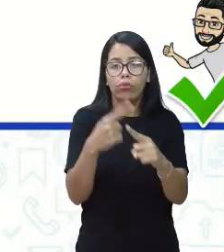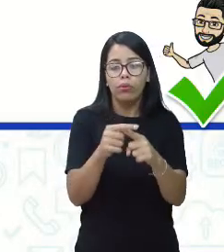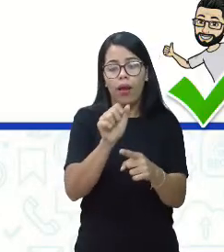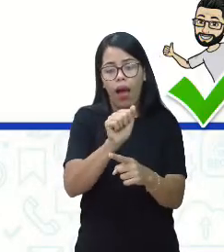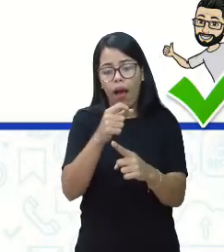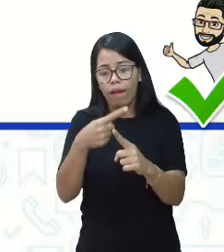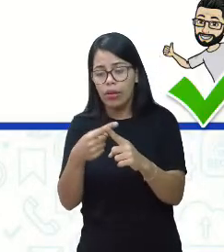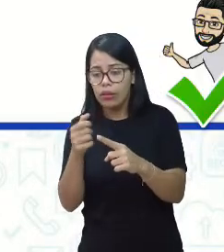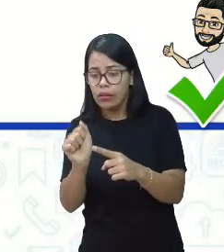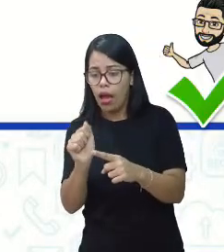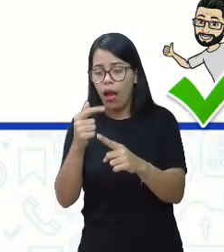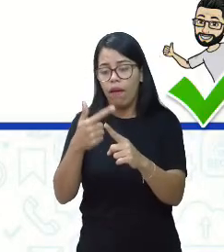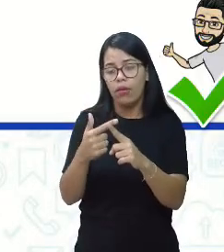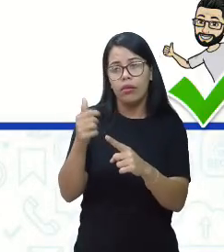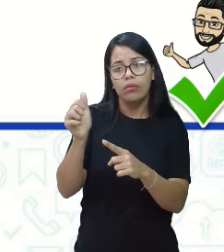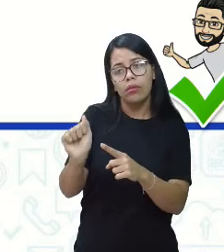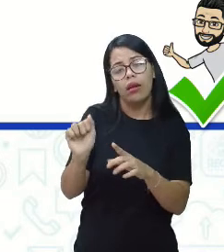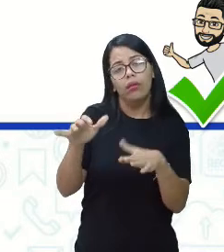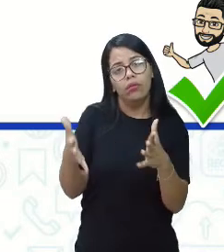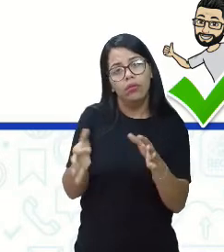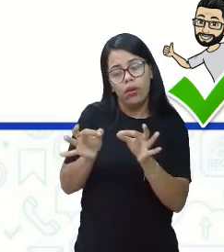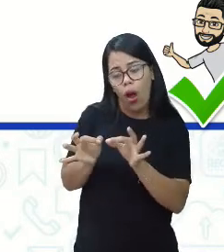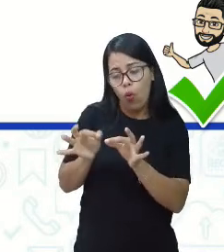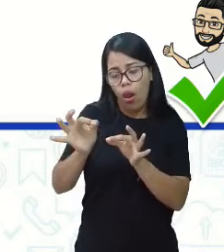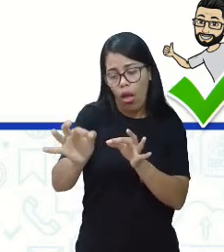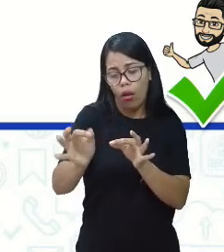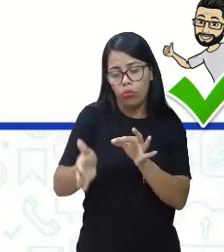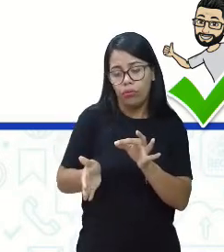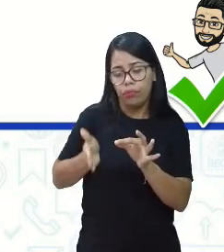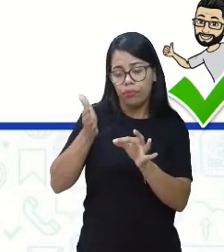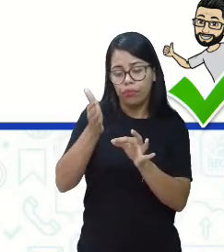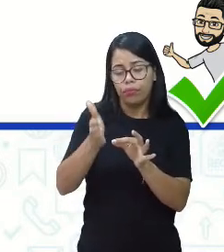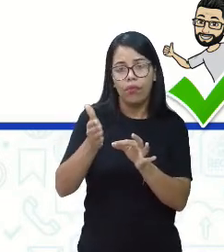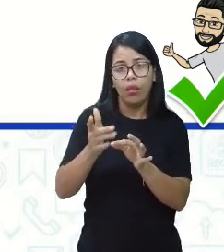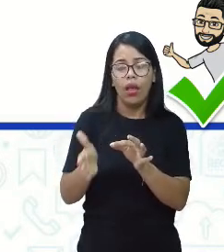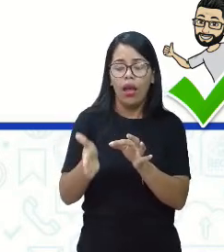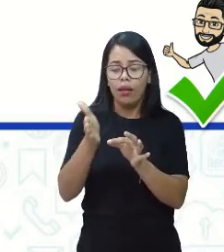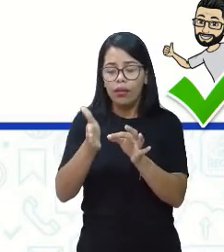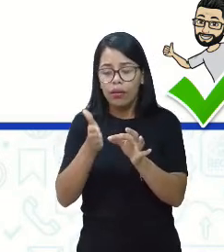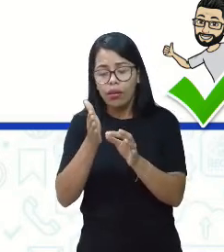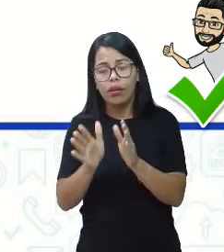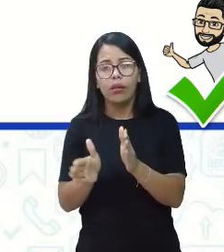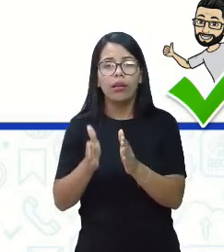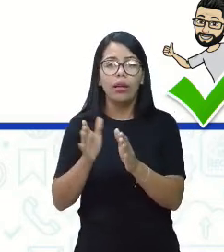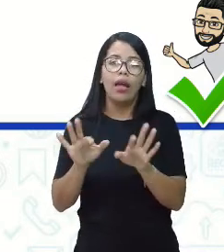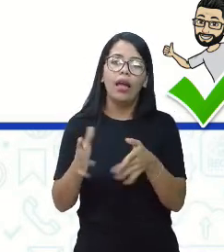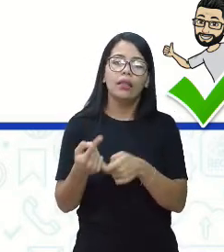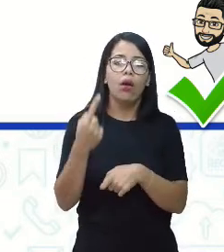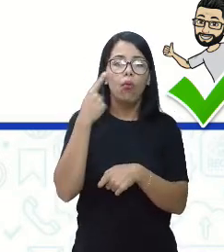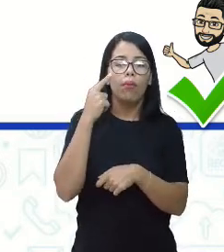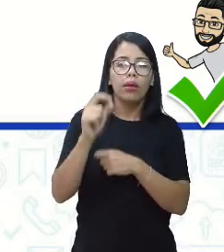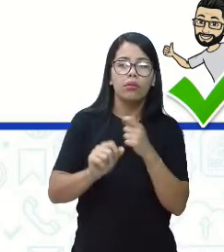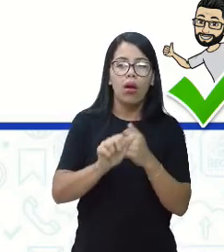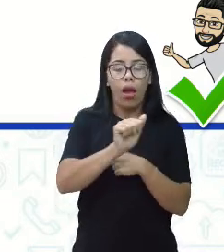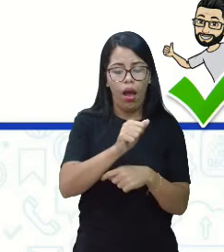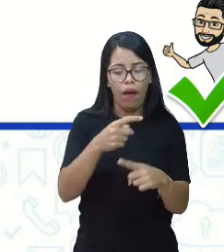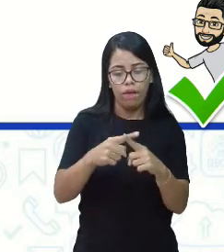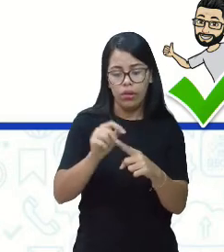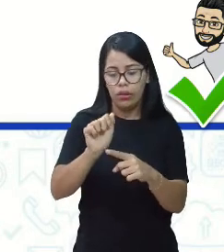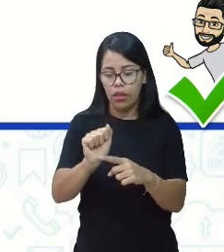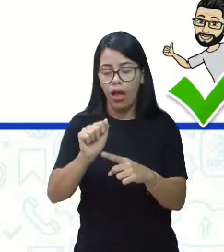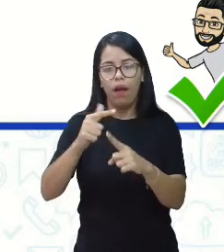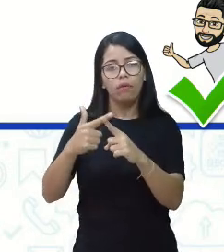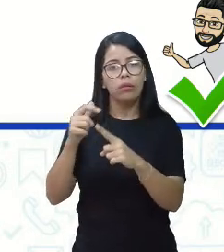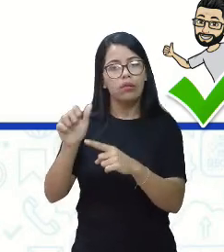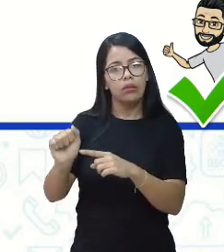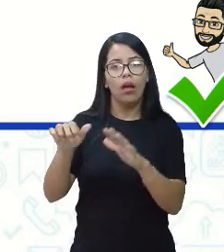certo? Esse A é o lado do cubo, tá bom? Então, imagina aí, ó, aqui a gente tem A vezes A vezes A, o volume